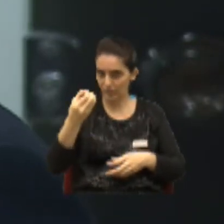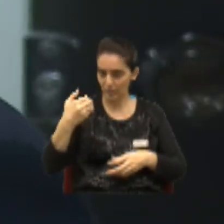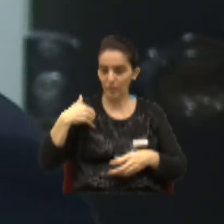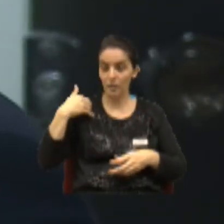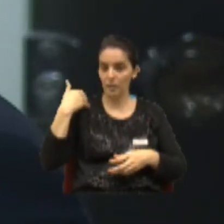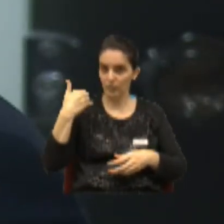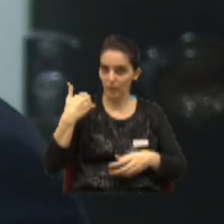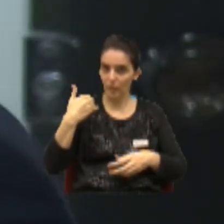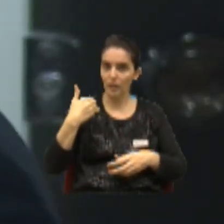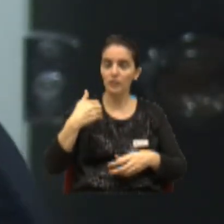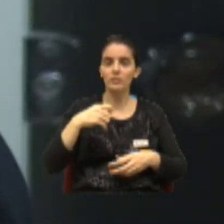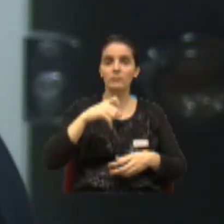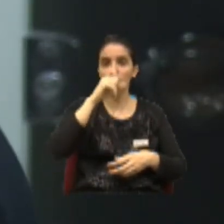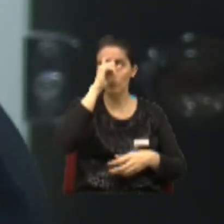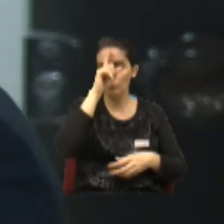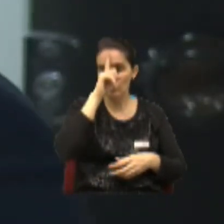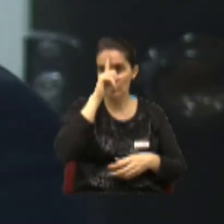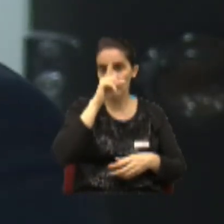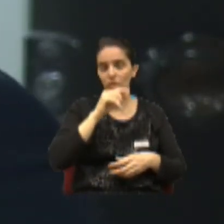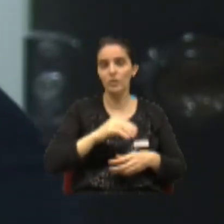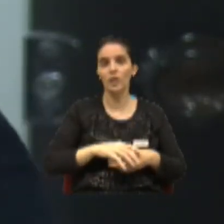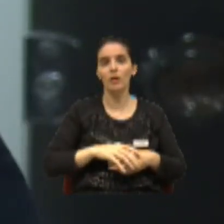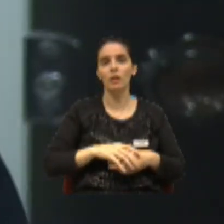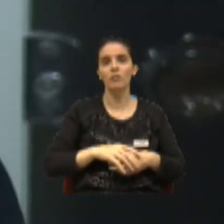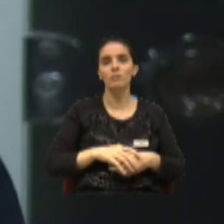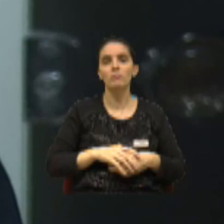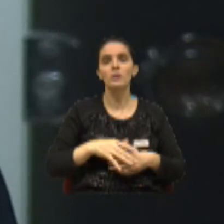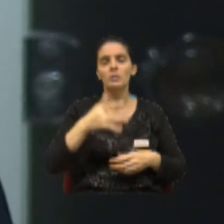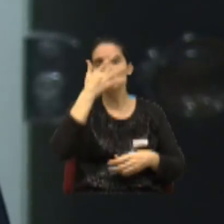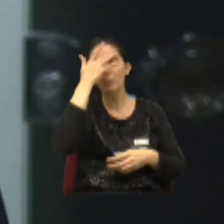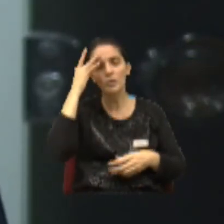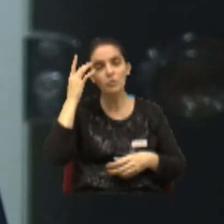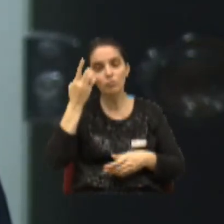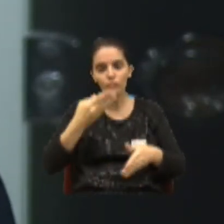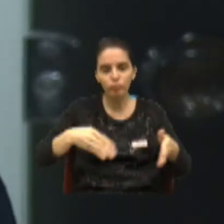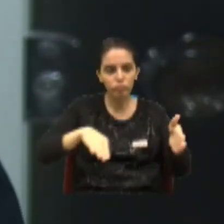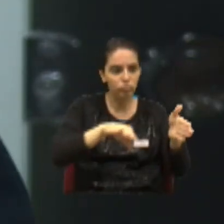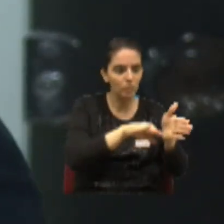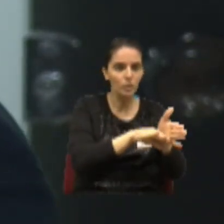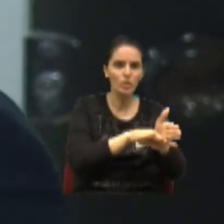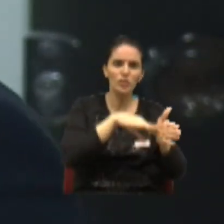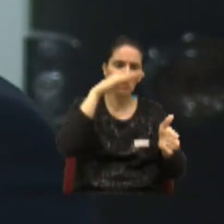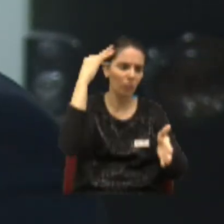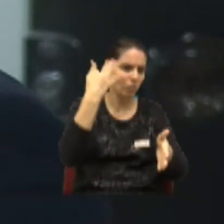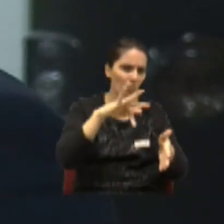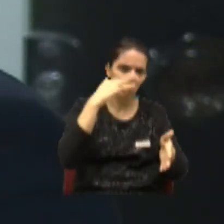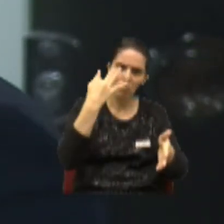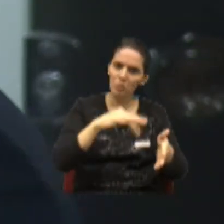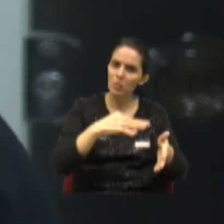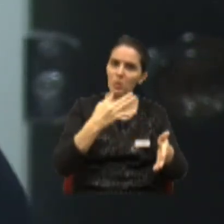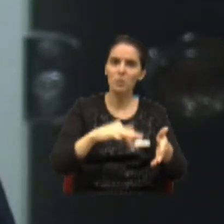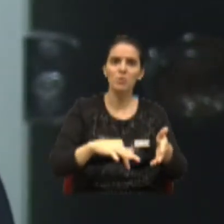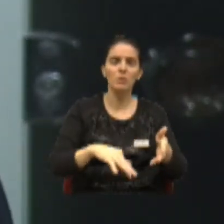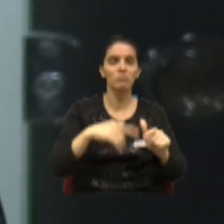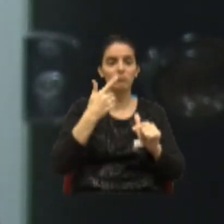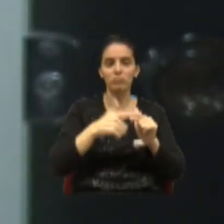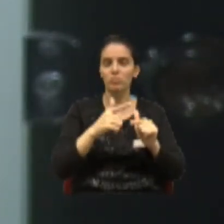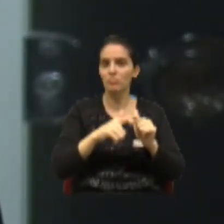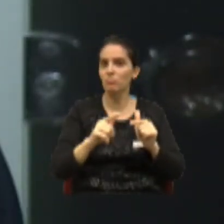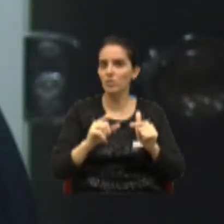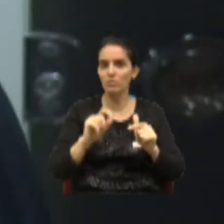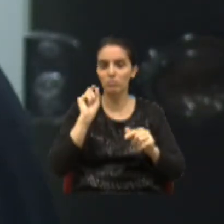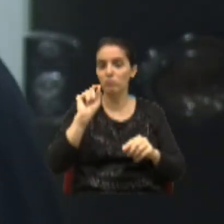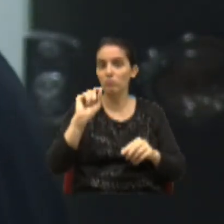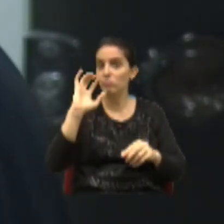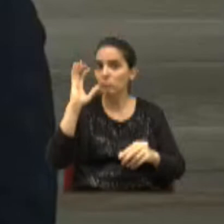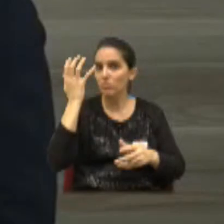também, o paciente já deteriorado, com dor e com problema irreversível. Então,